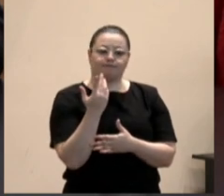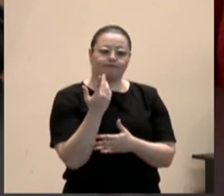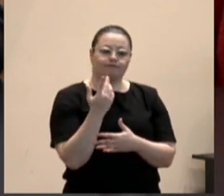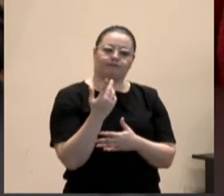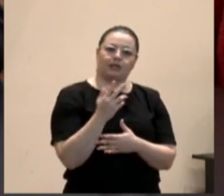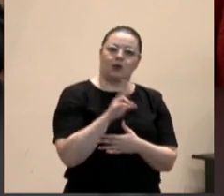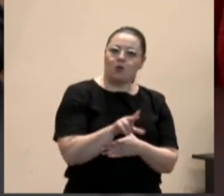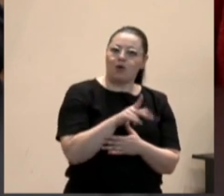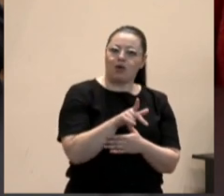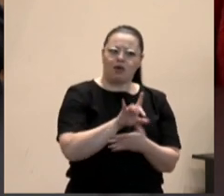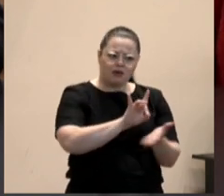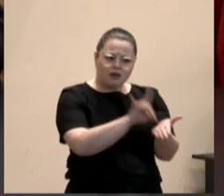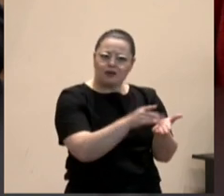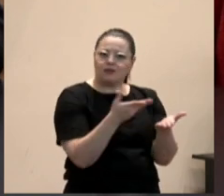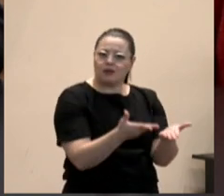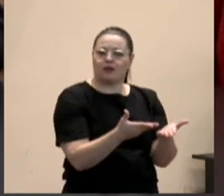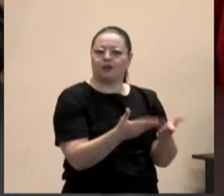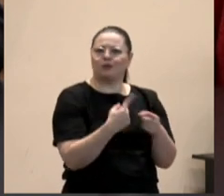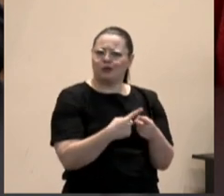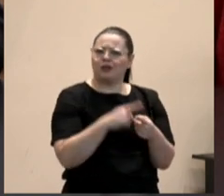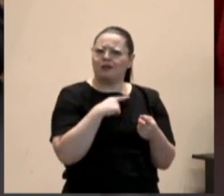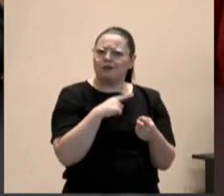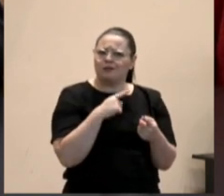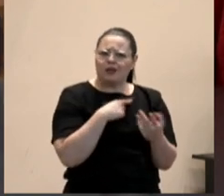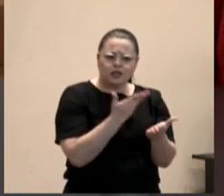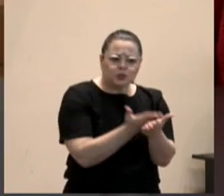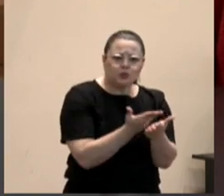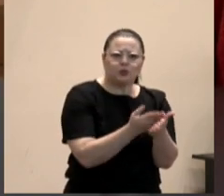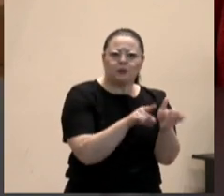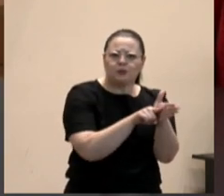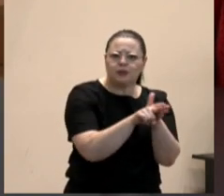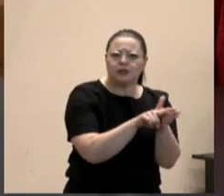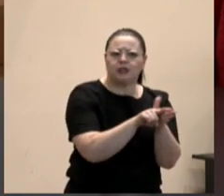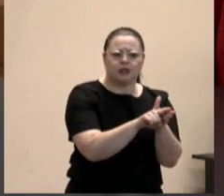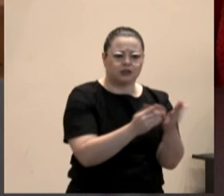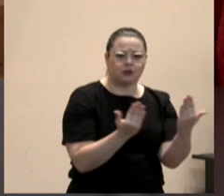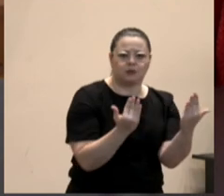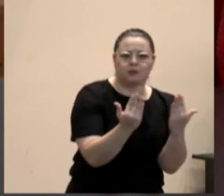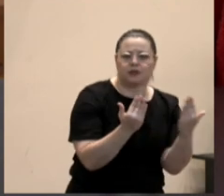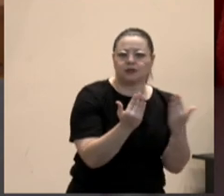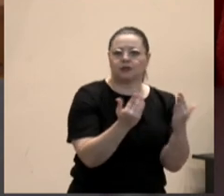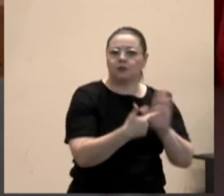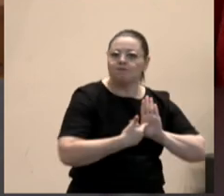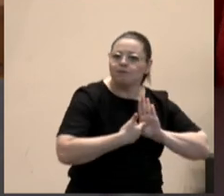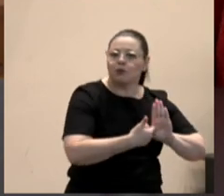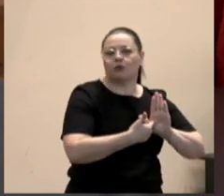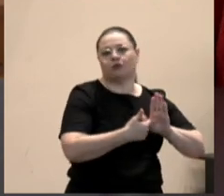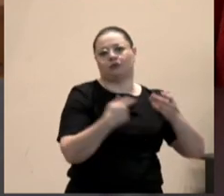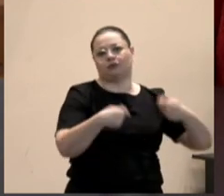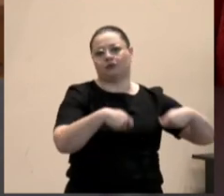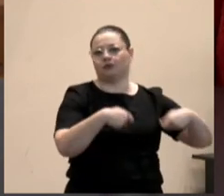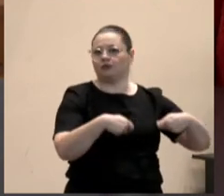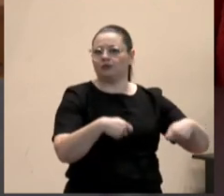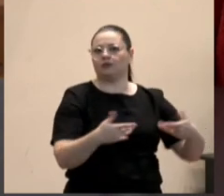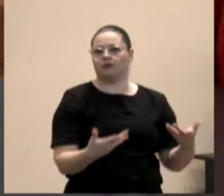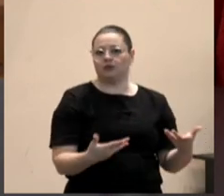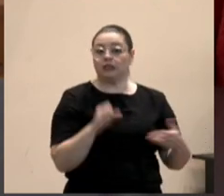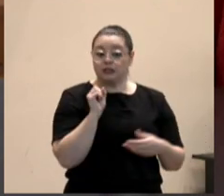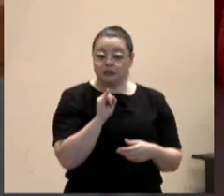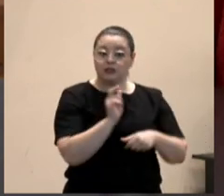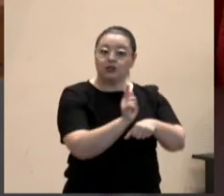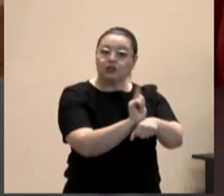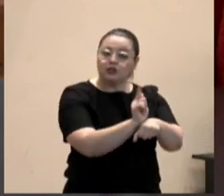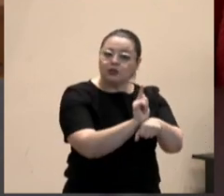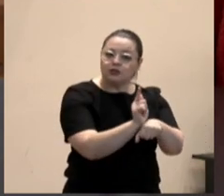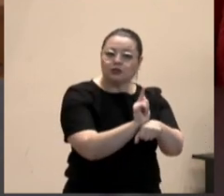realidade, os estudos feitos, as comparações, a necessidade E se tem um gestor na rede que